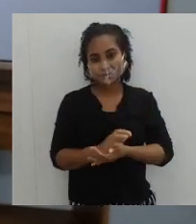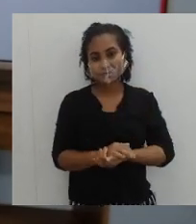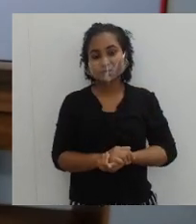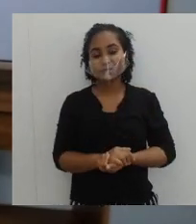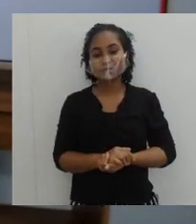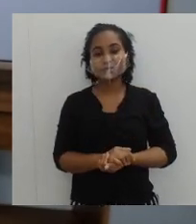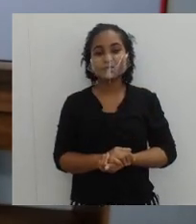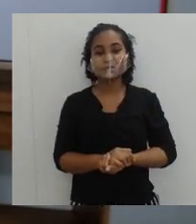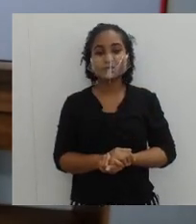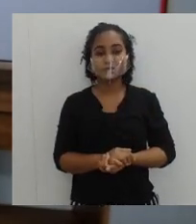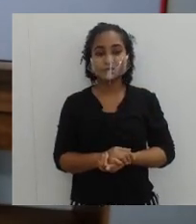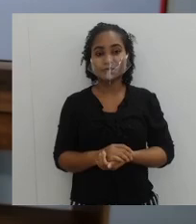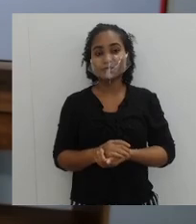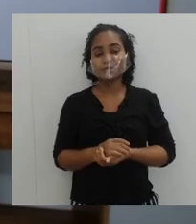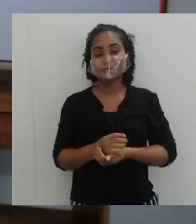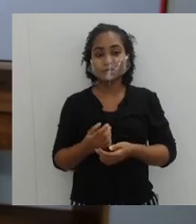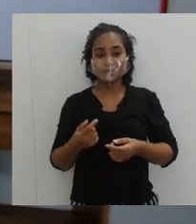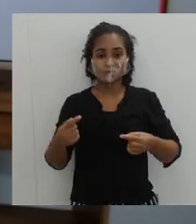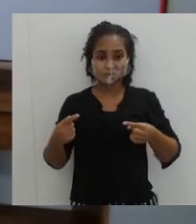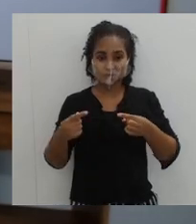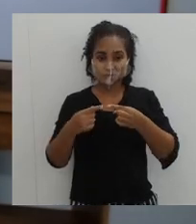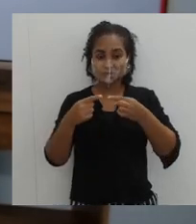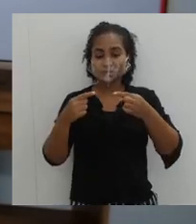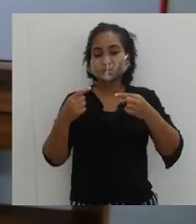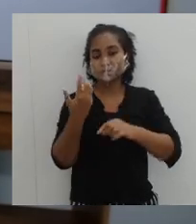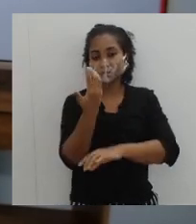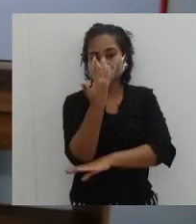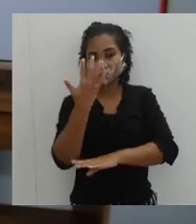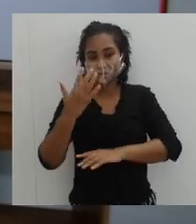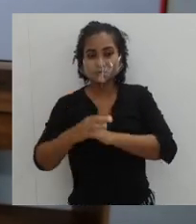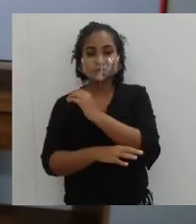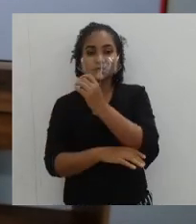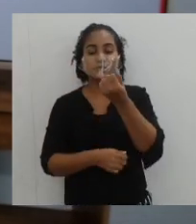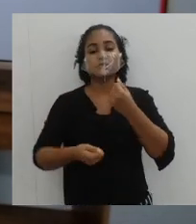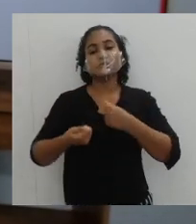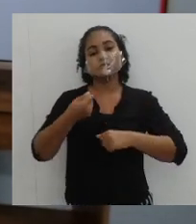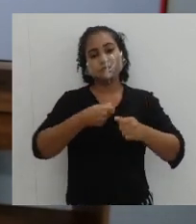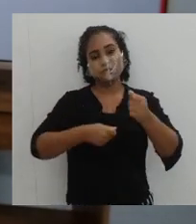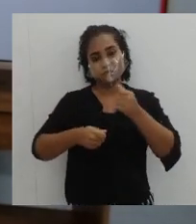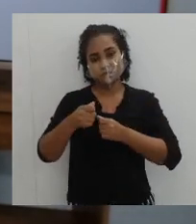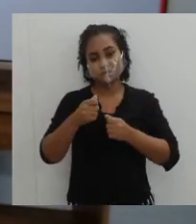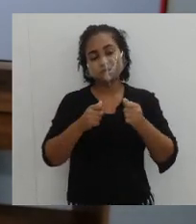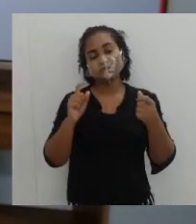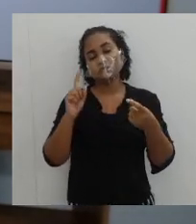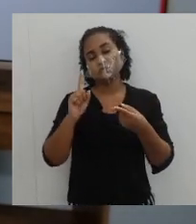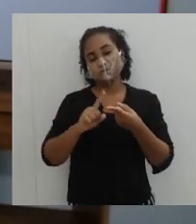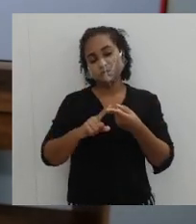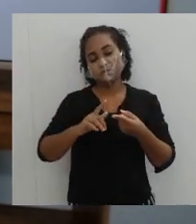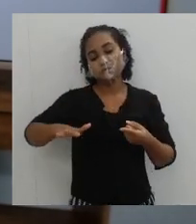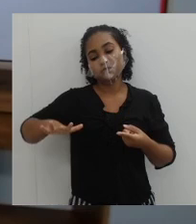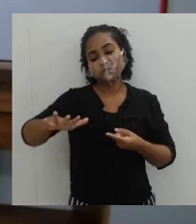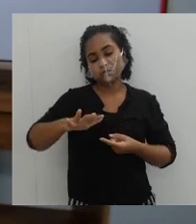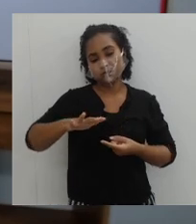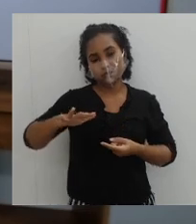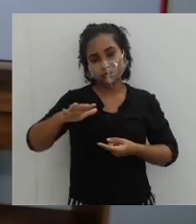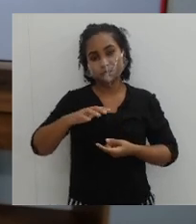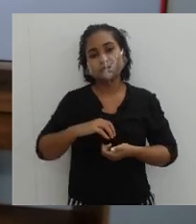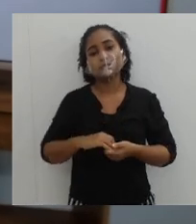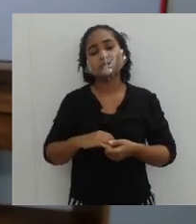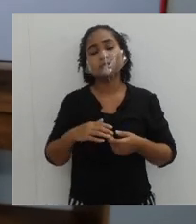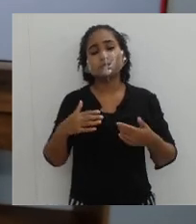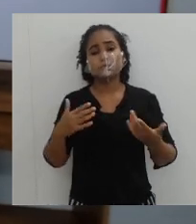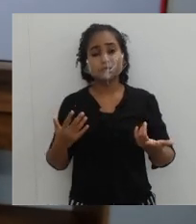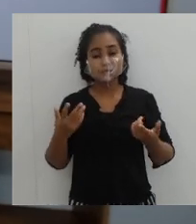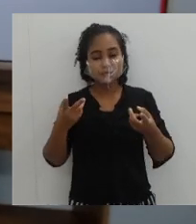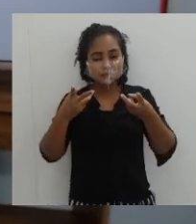agente causador, associado às questões ambientais, culturais e econômicas daquela população. Então, de acordo